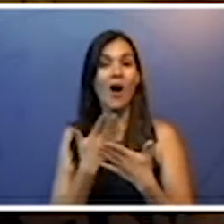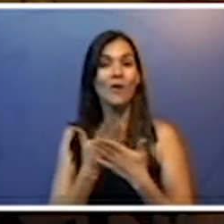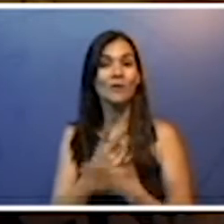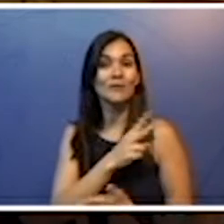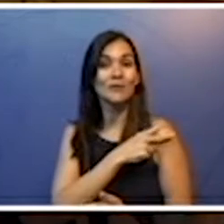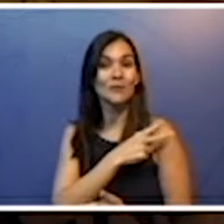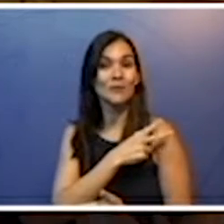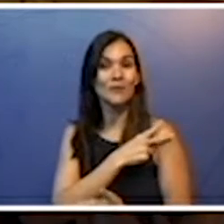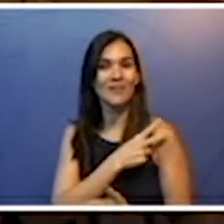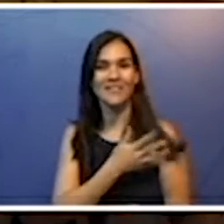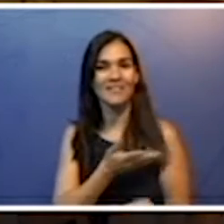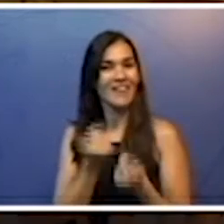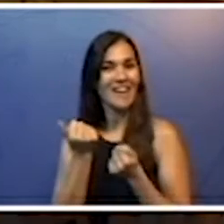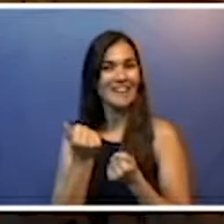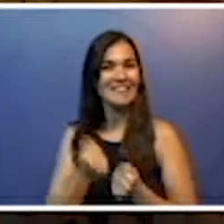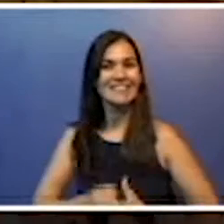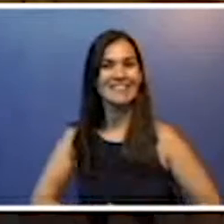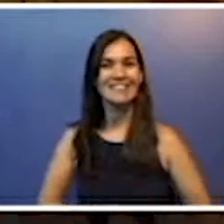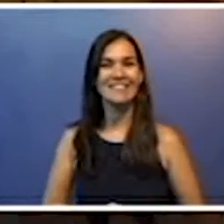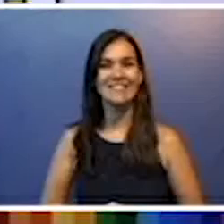ano.